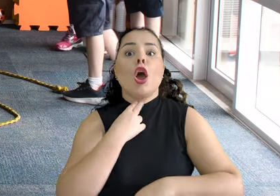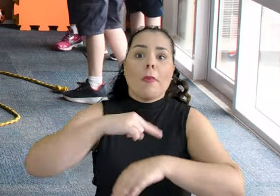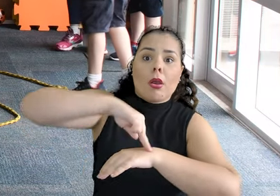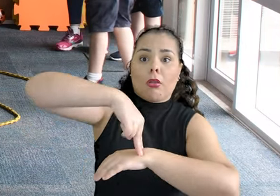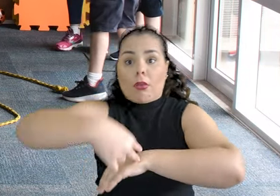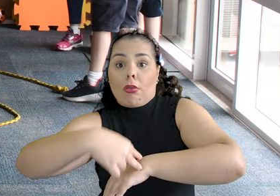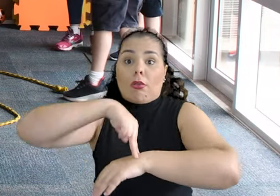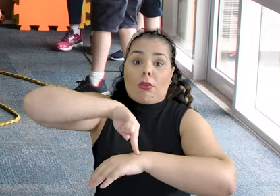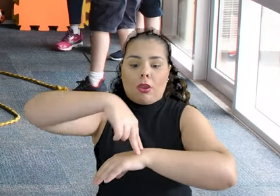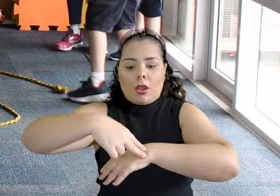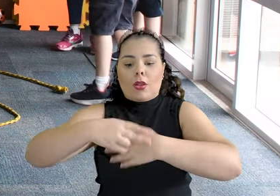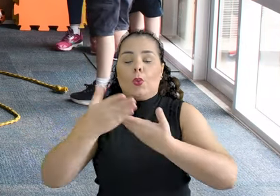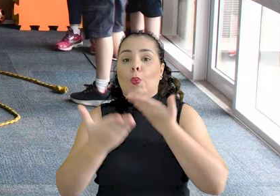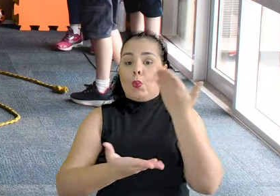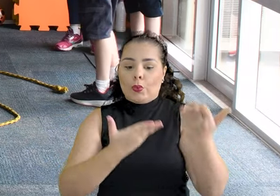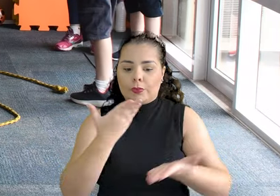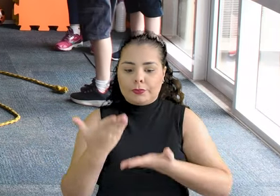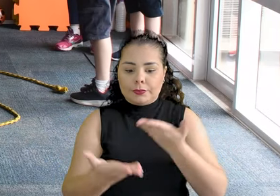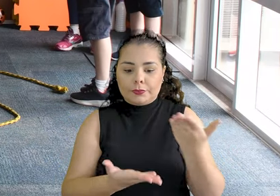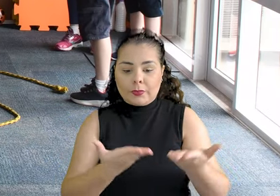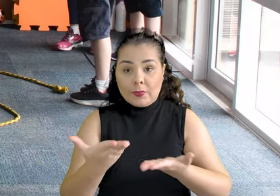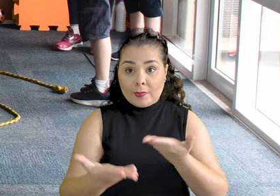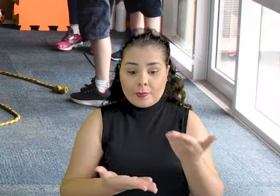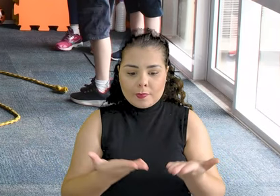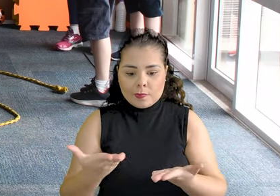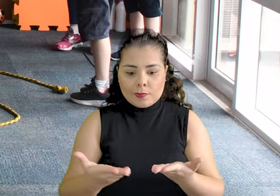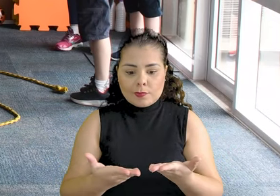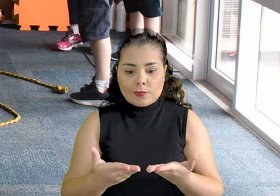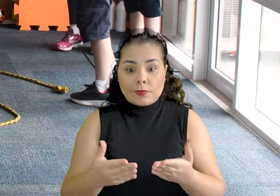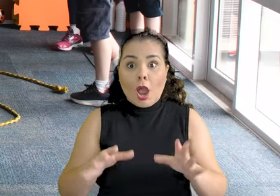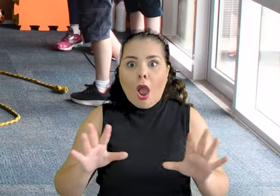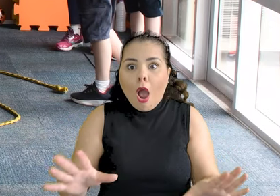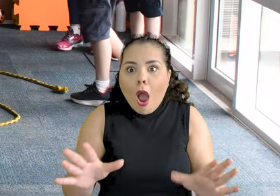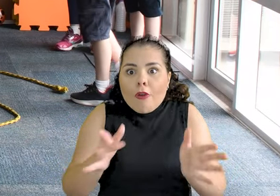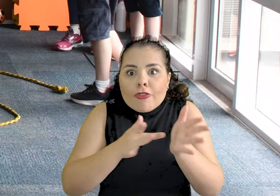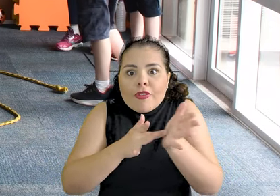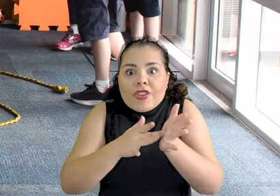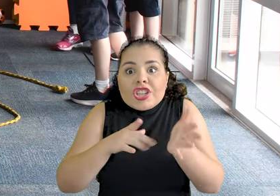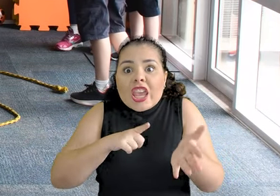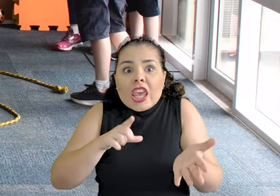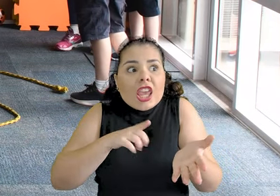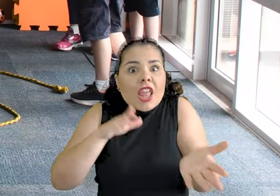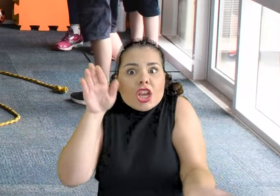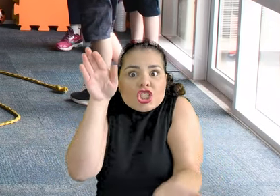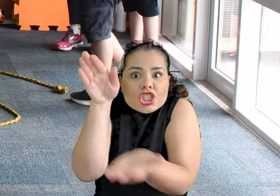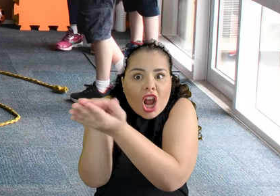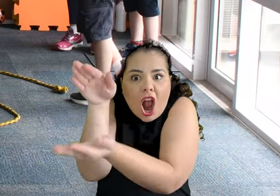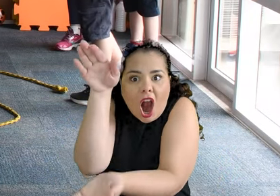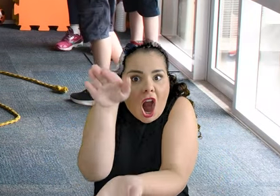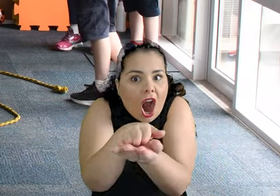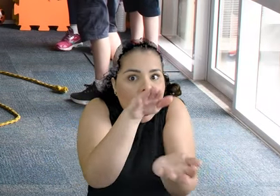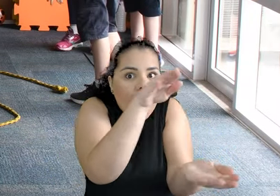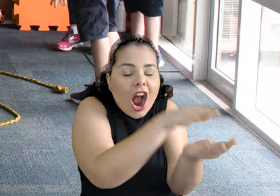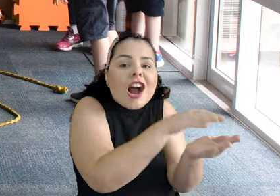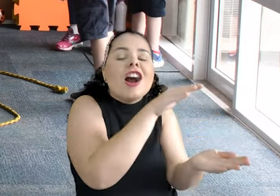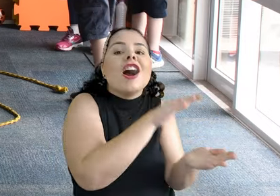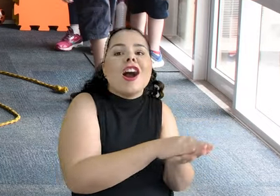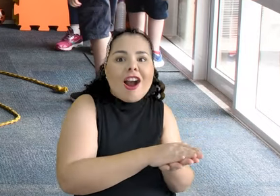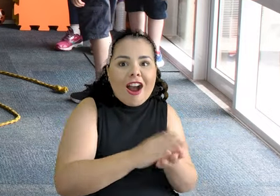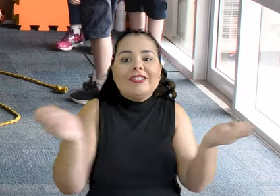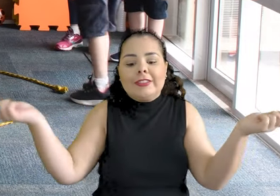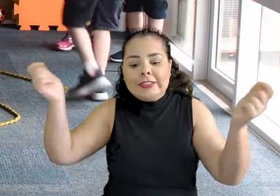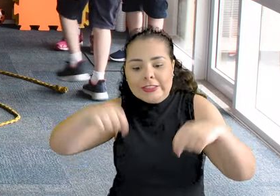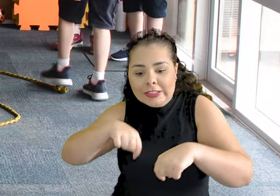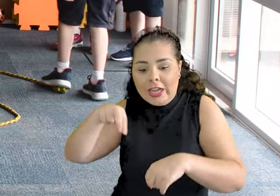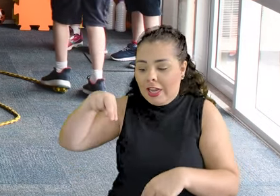hein? Cuidado! Aqui, ó, tubarões e jacarés, anda na linha.